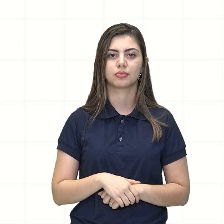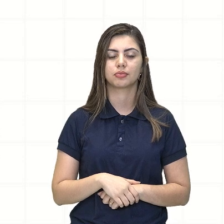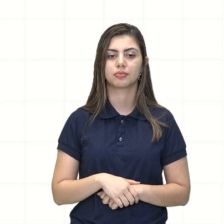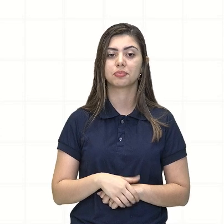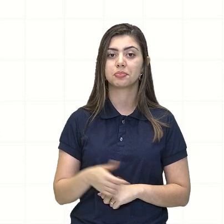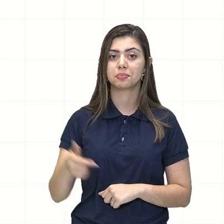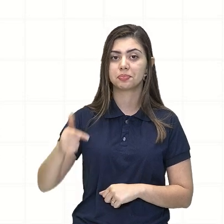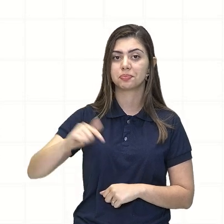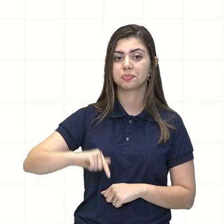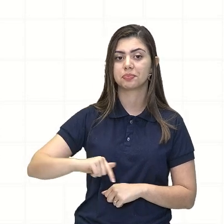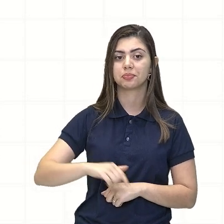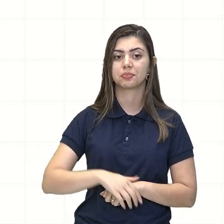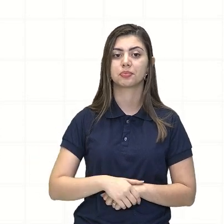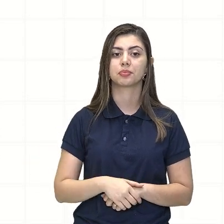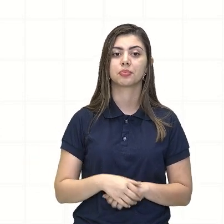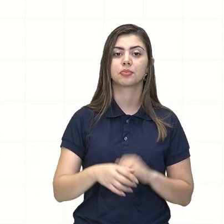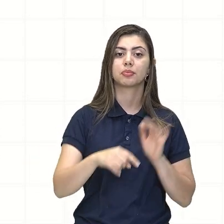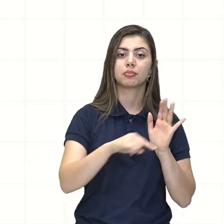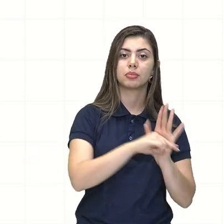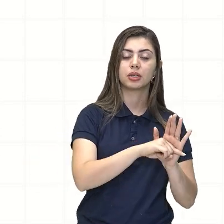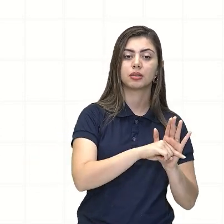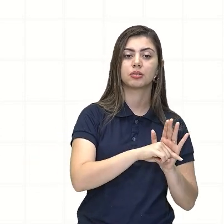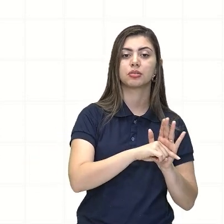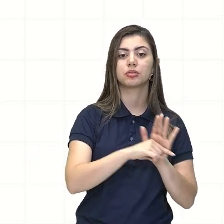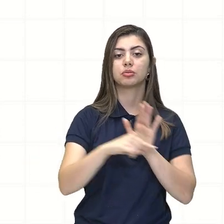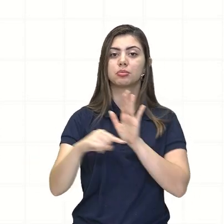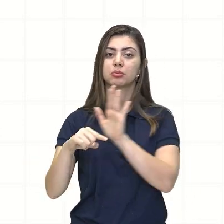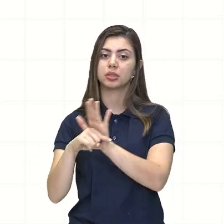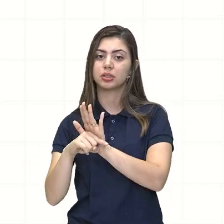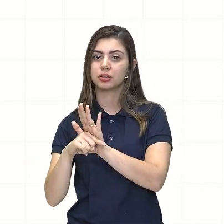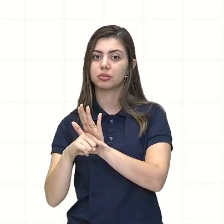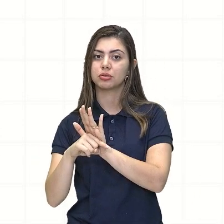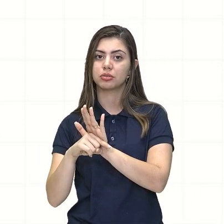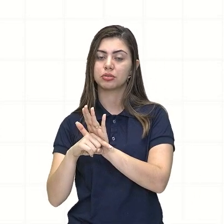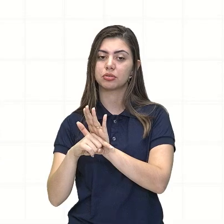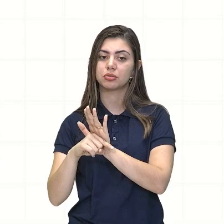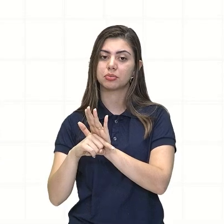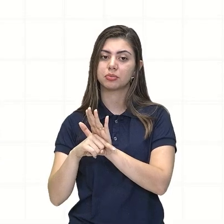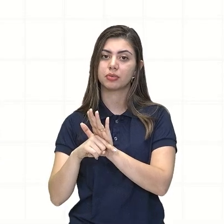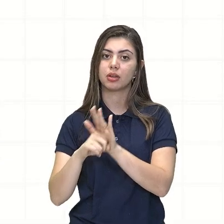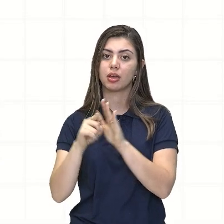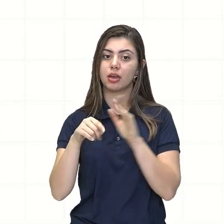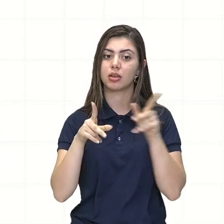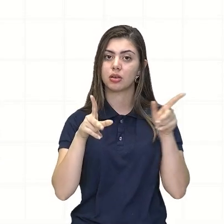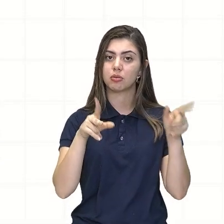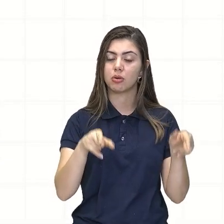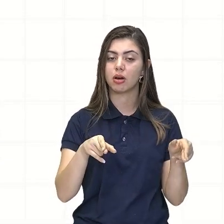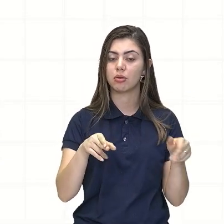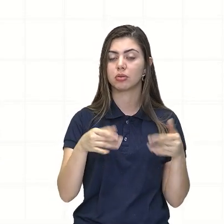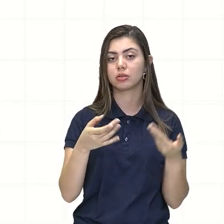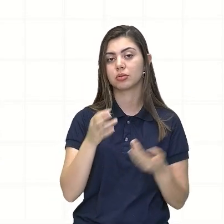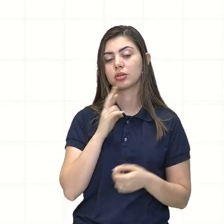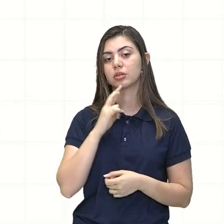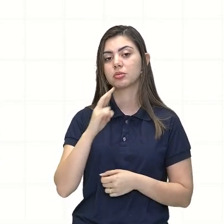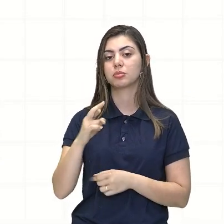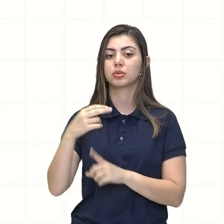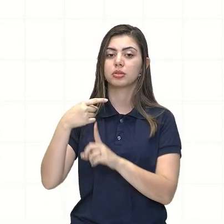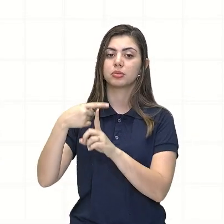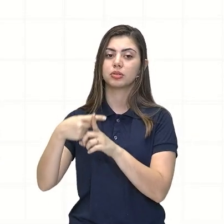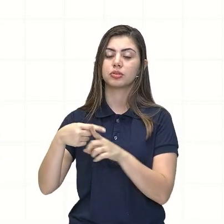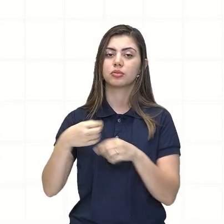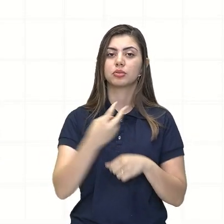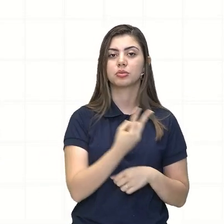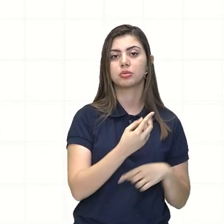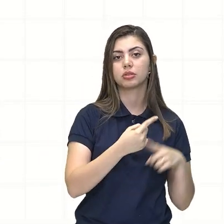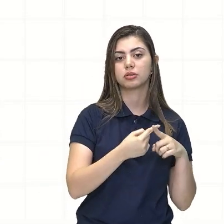Temos menos com menos. Sinais iguais, mais 2 vezes